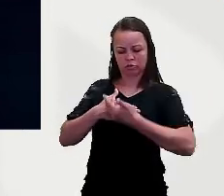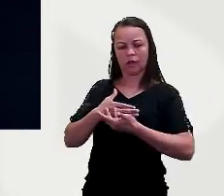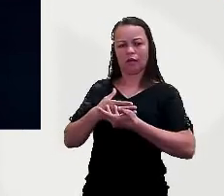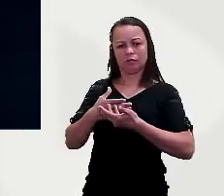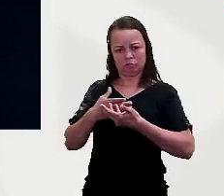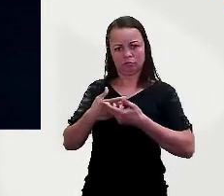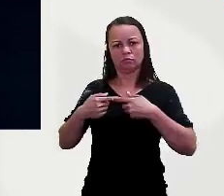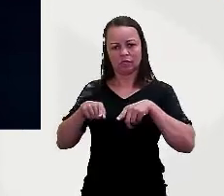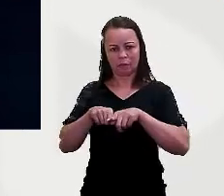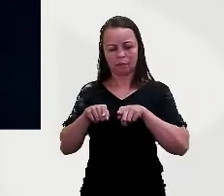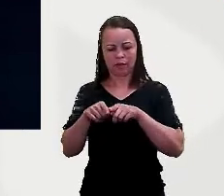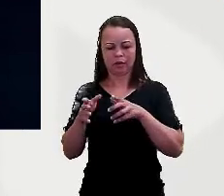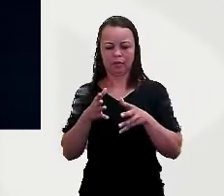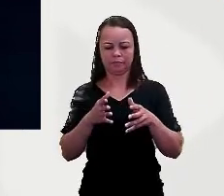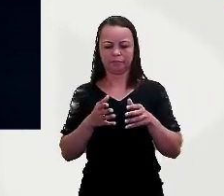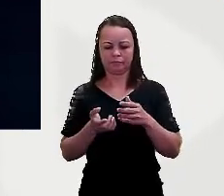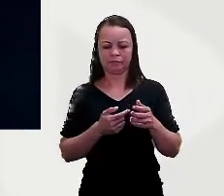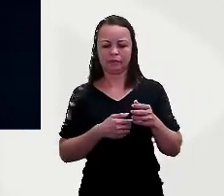forma